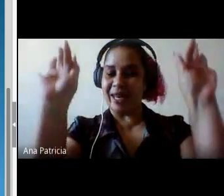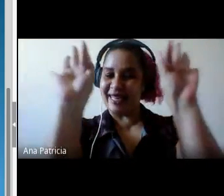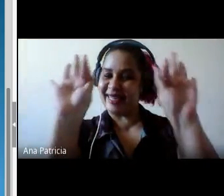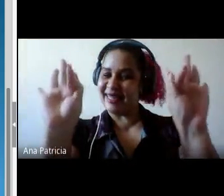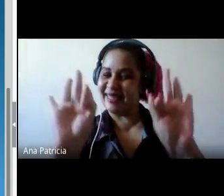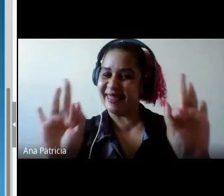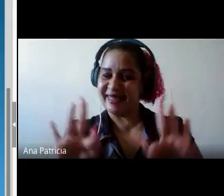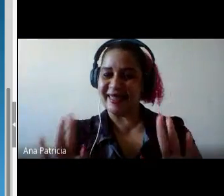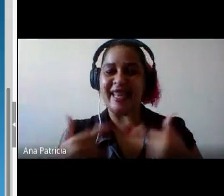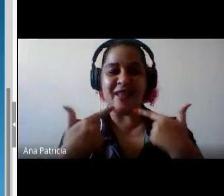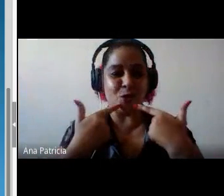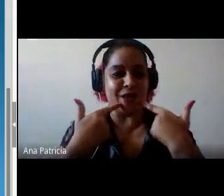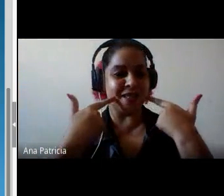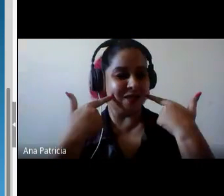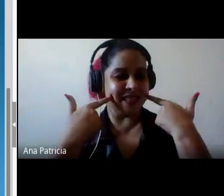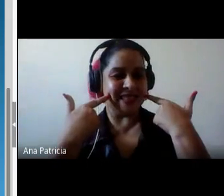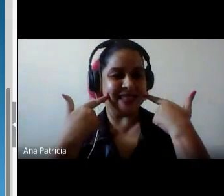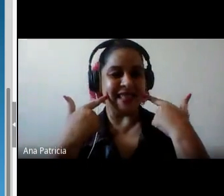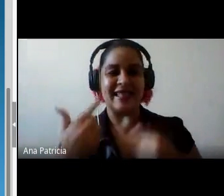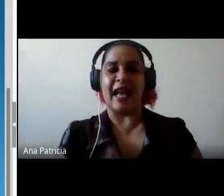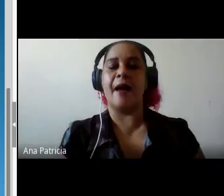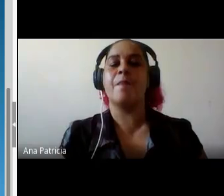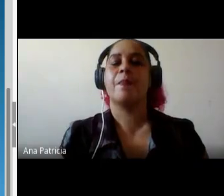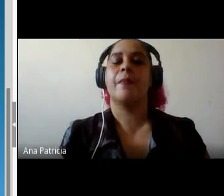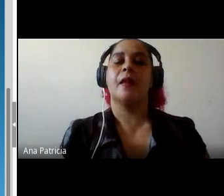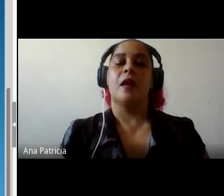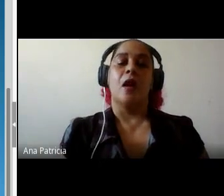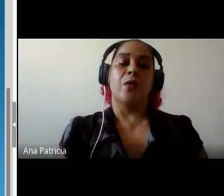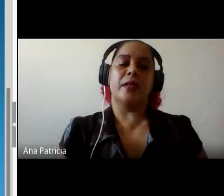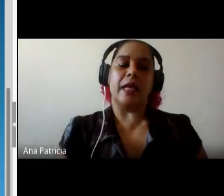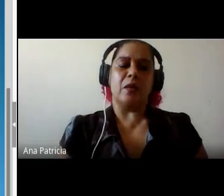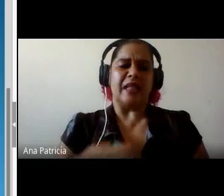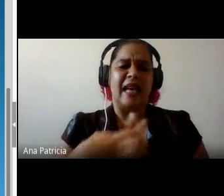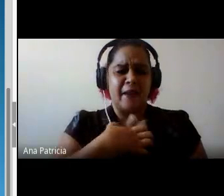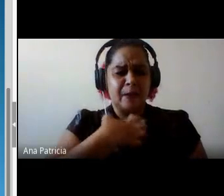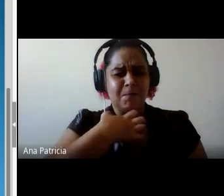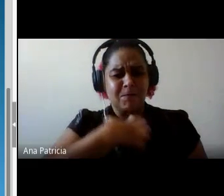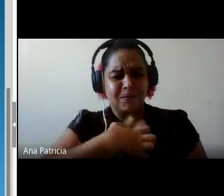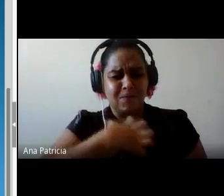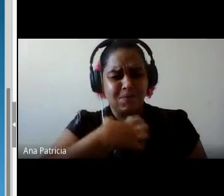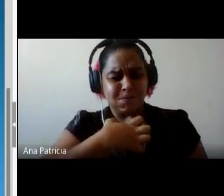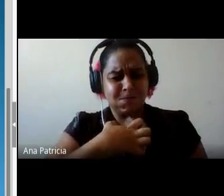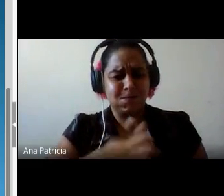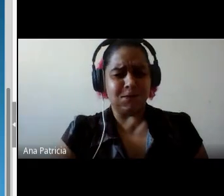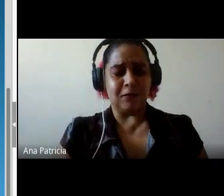Ou feliz. Tem que ter o sorriso. Tá? O sinal de raiva.